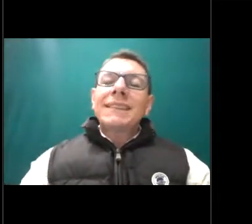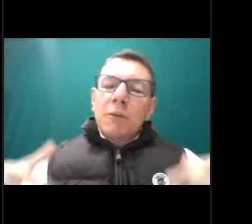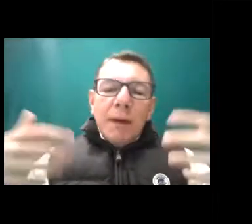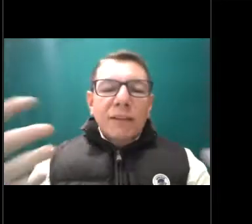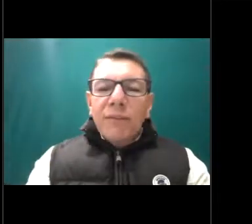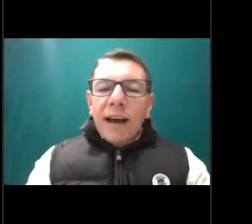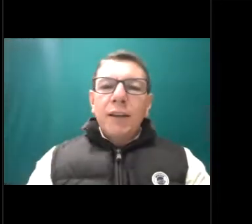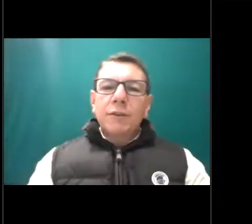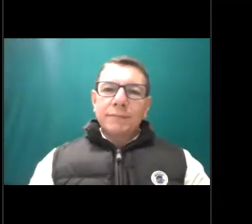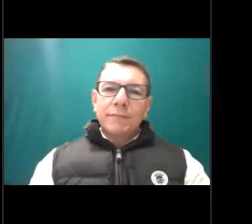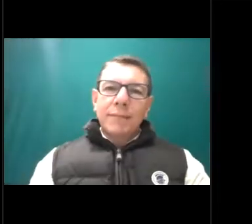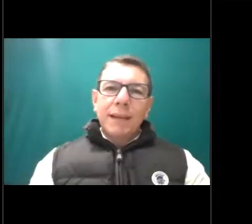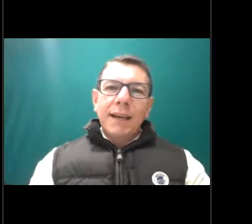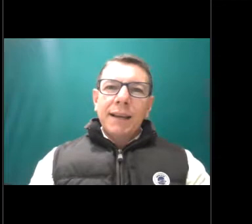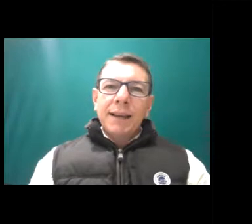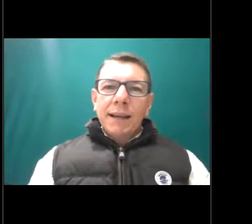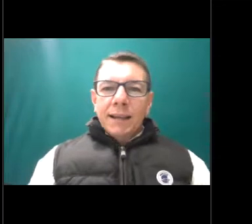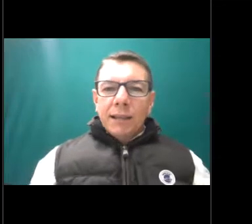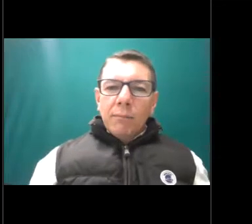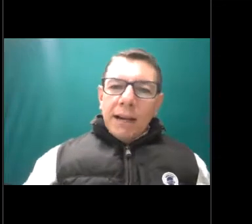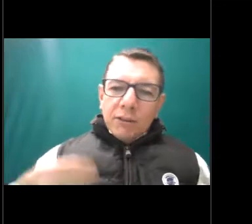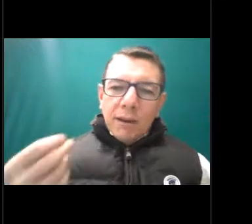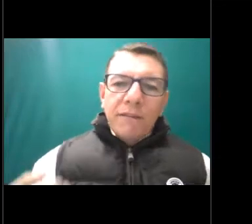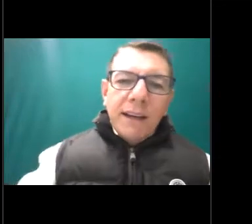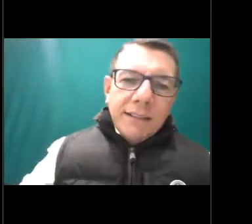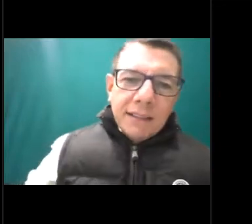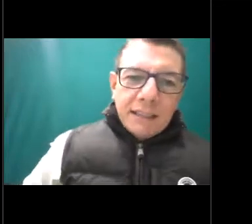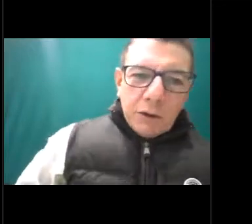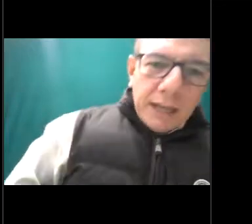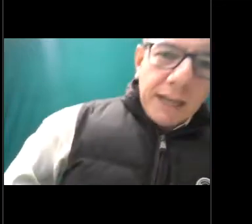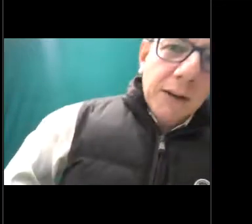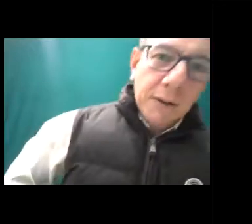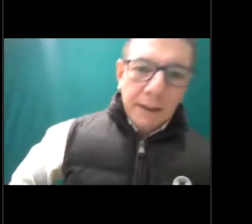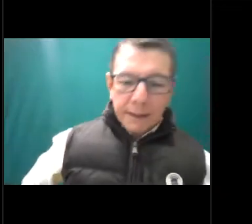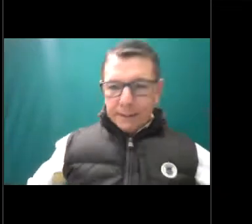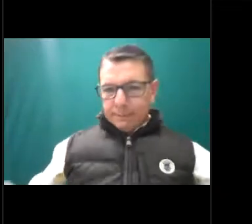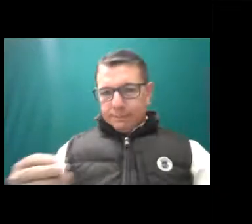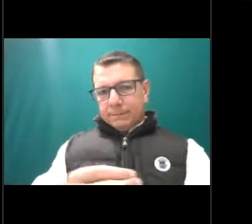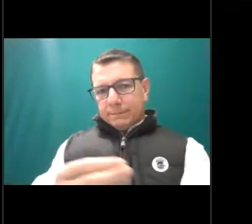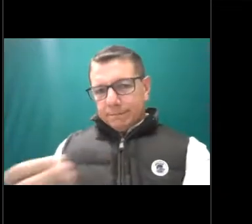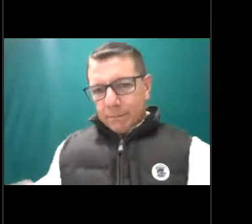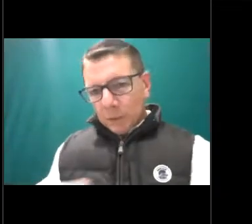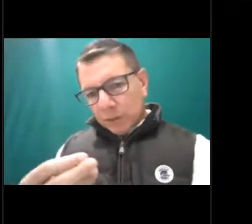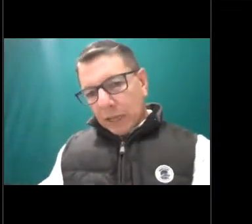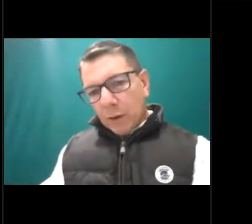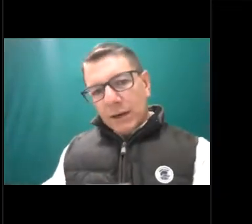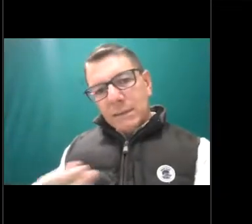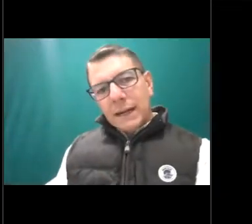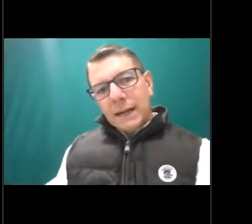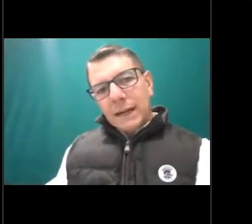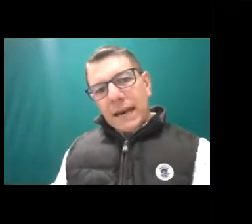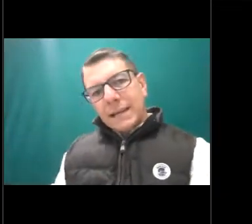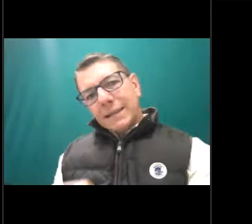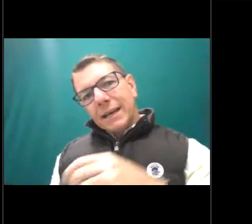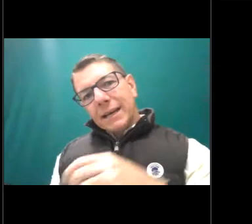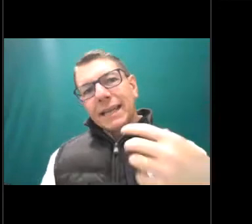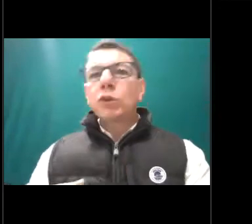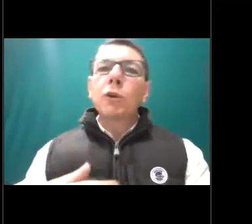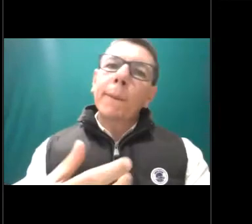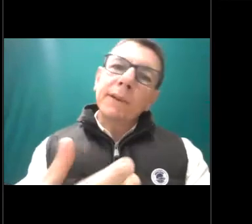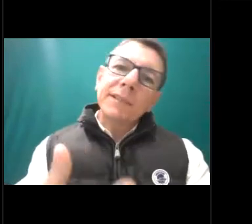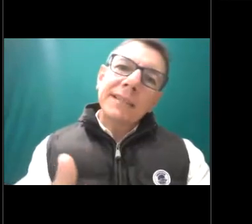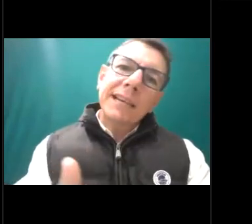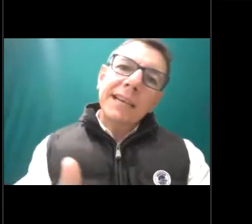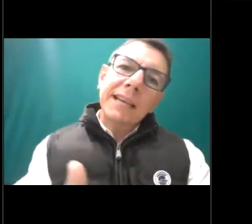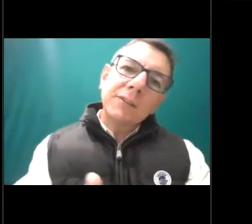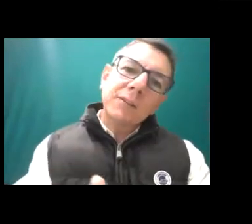processo ele está sendo mais falho, né? Então, mais uma vez, a gente olhando o teor de matéria seca,